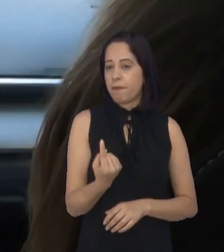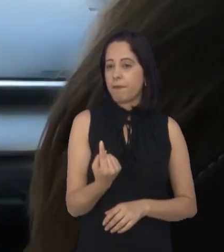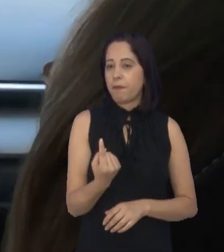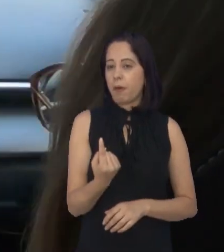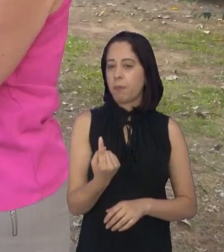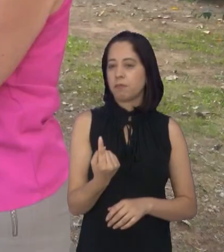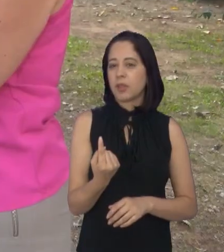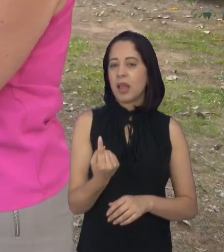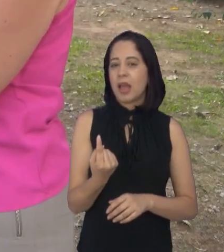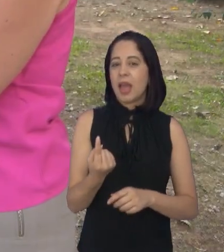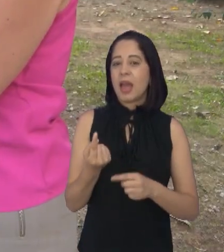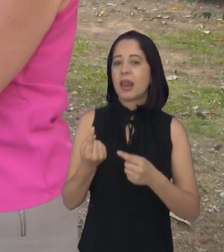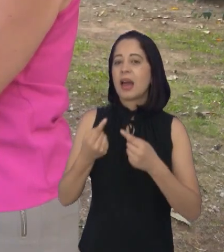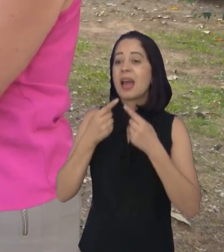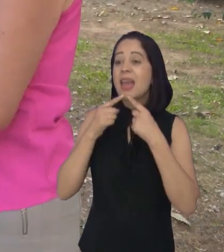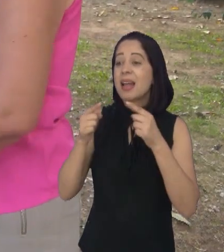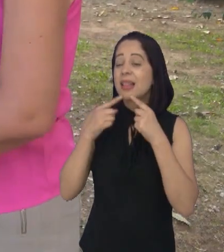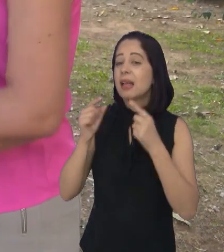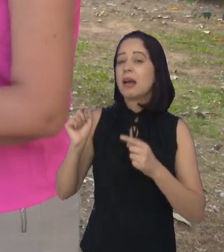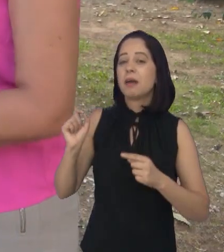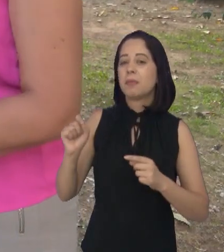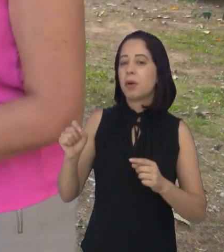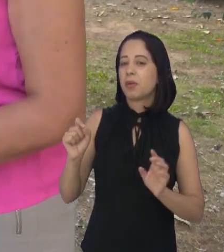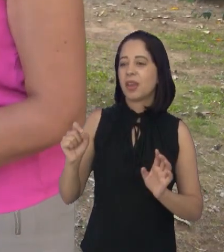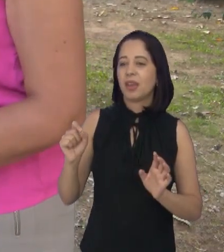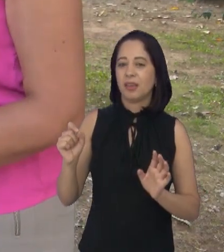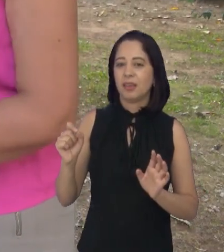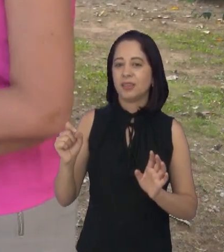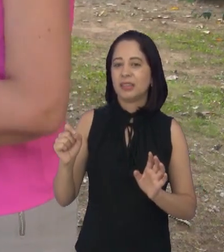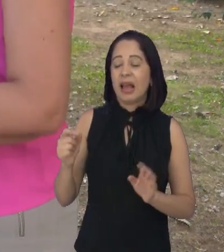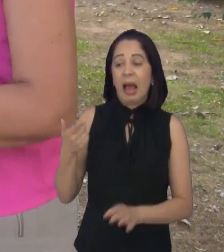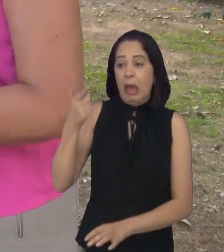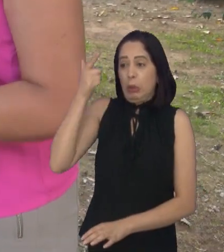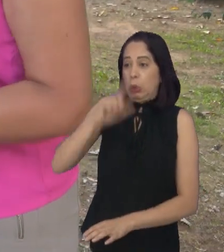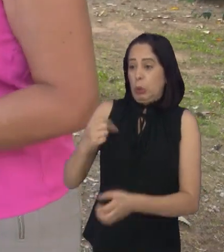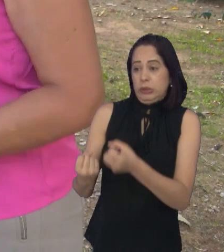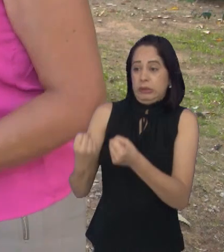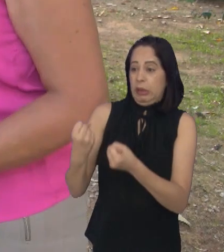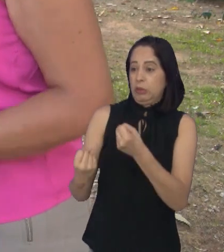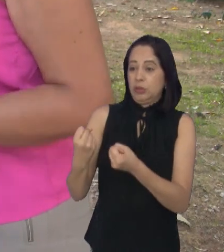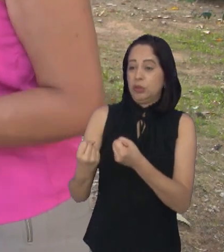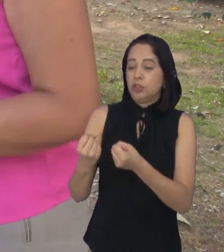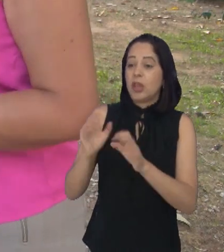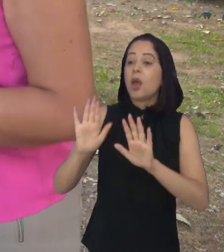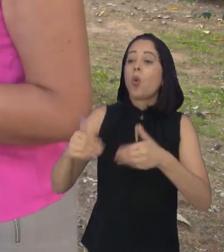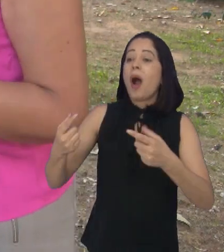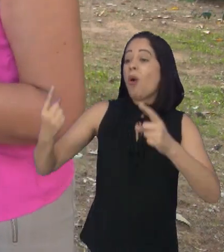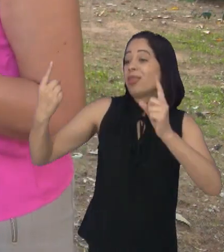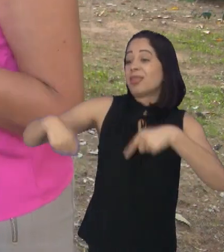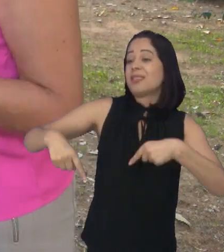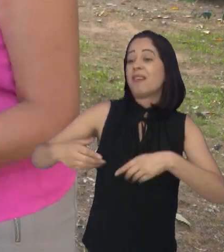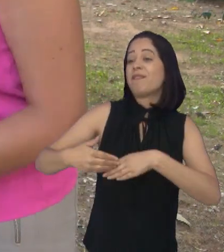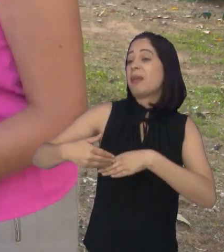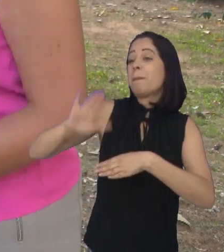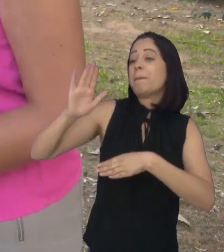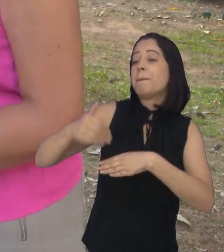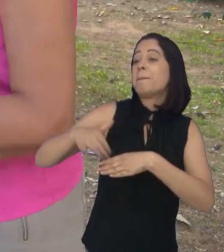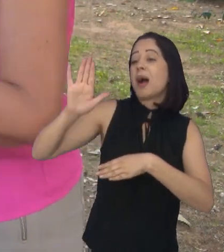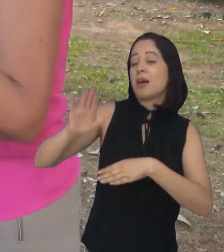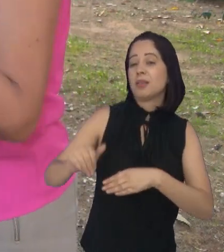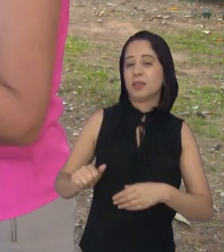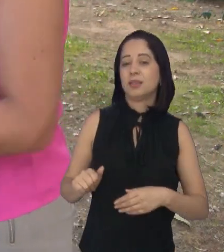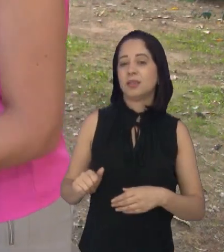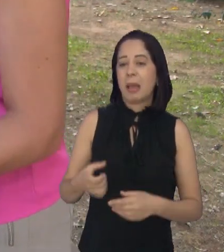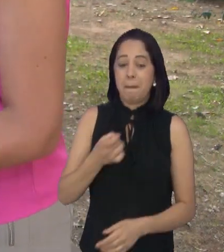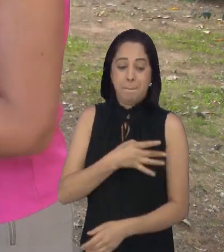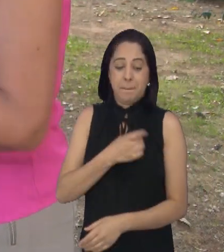pessoa que não conseguia dirigir, que na autoescola ela fez tudo direitinho, foi um robozinho, mas qual que é a dificuldade maior na hora de realmente pegar o trânsito?